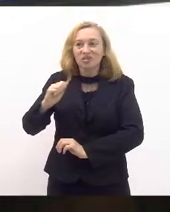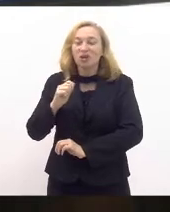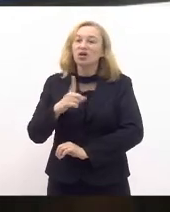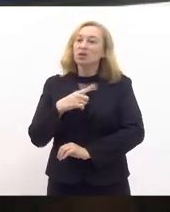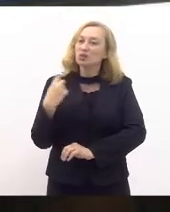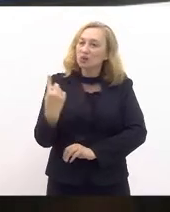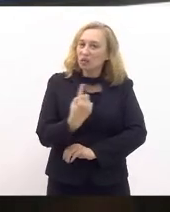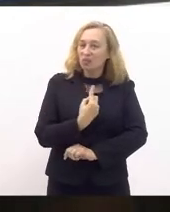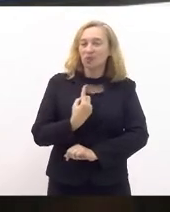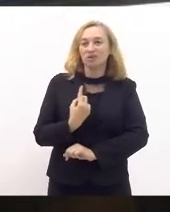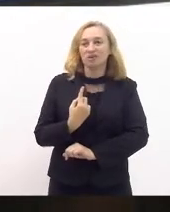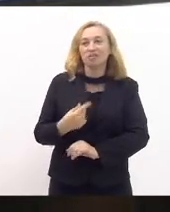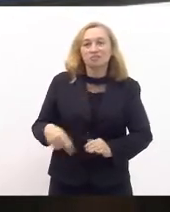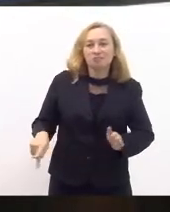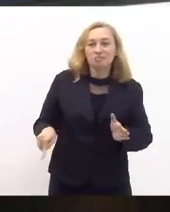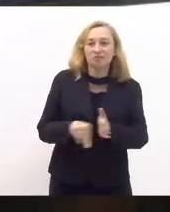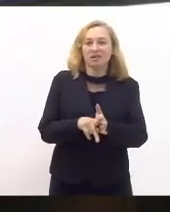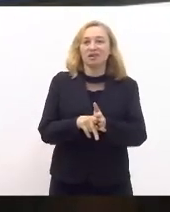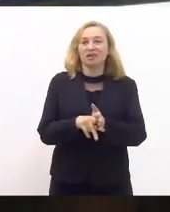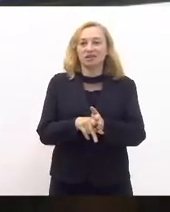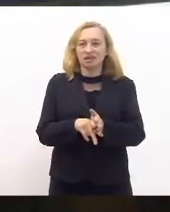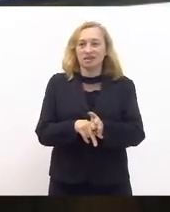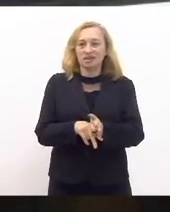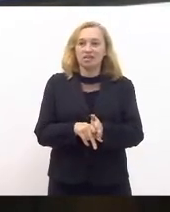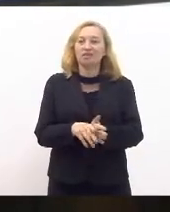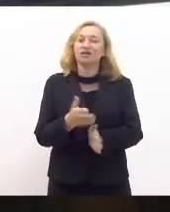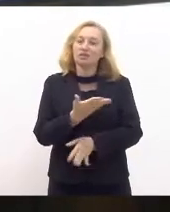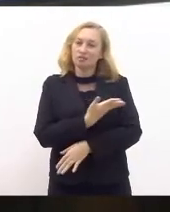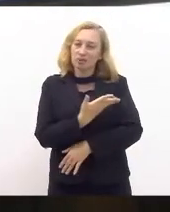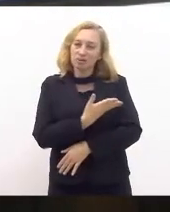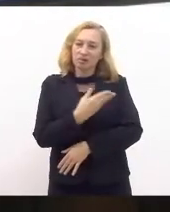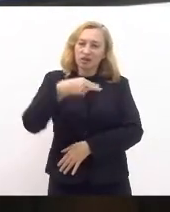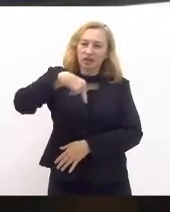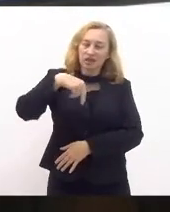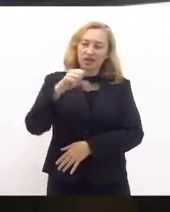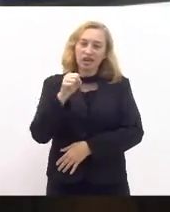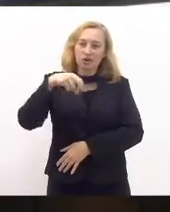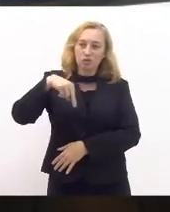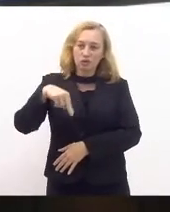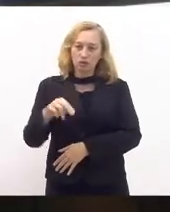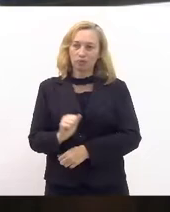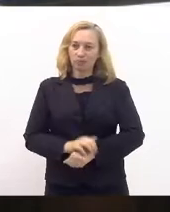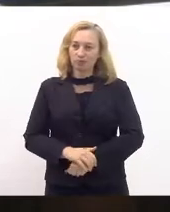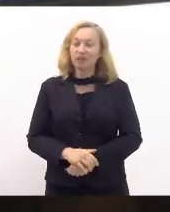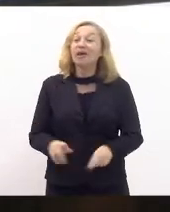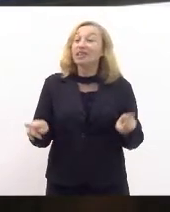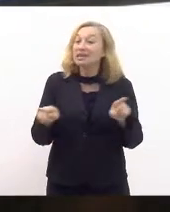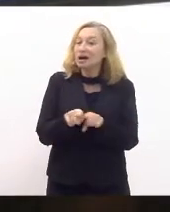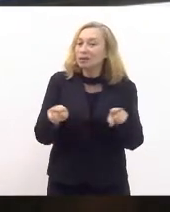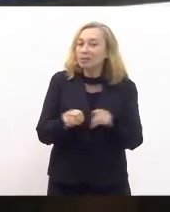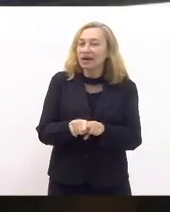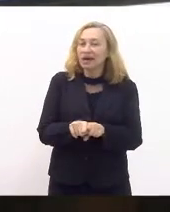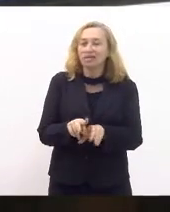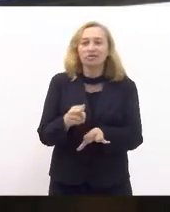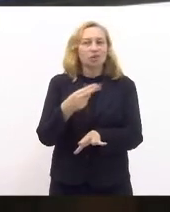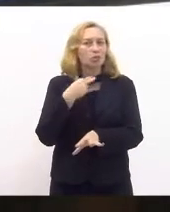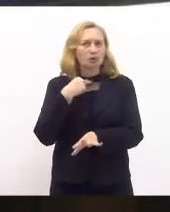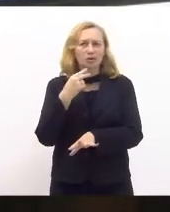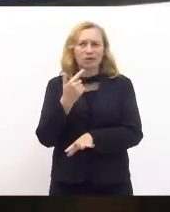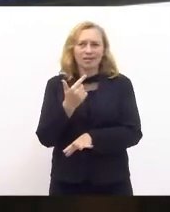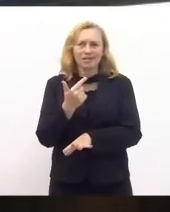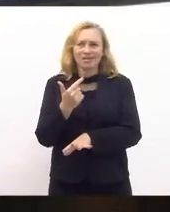nós fazemos para o nosso querido Nelson Rocha. E também não poderia ser